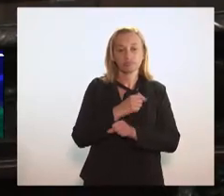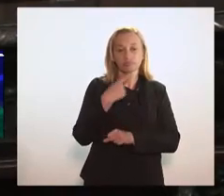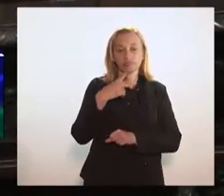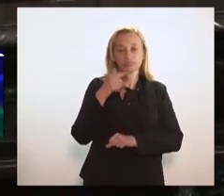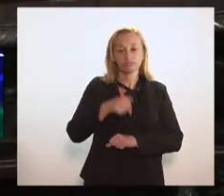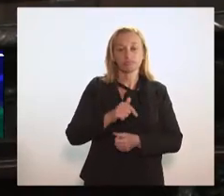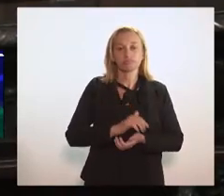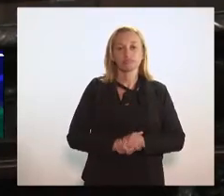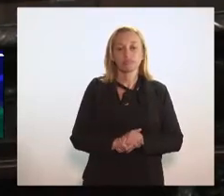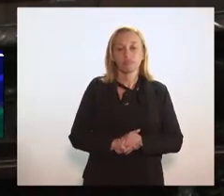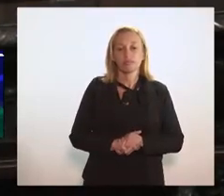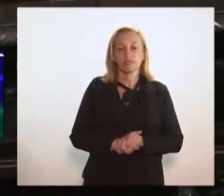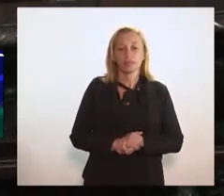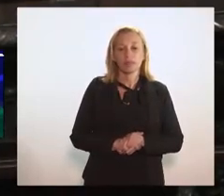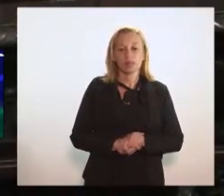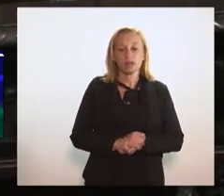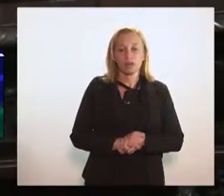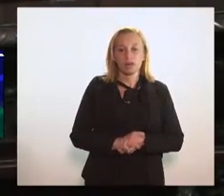aqui